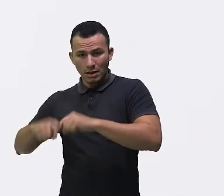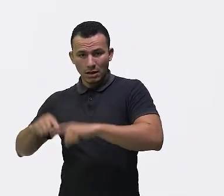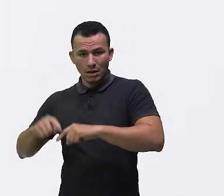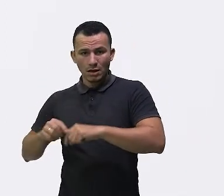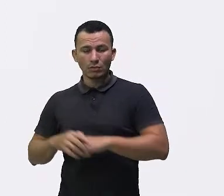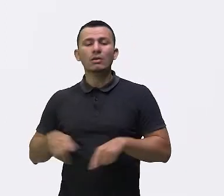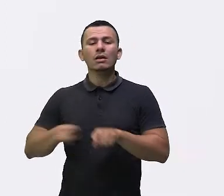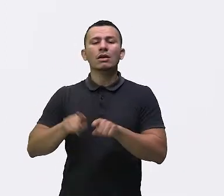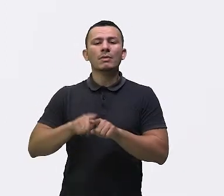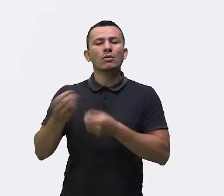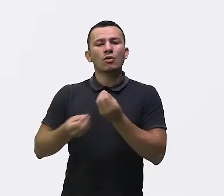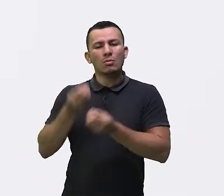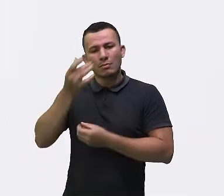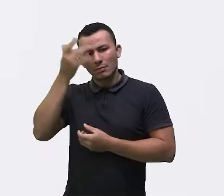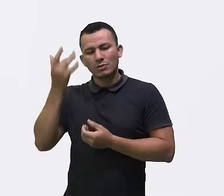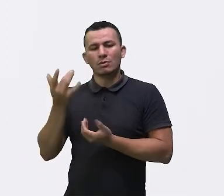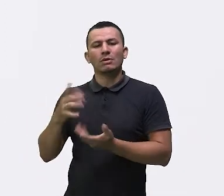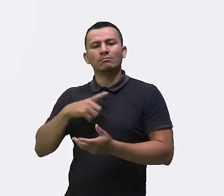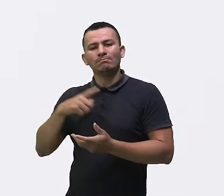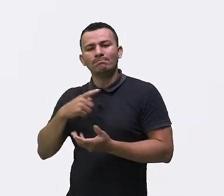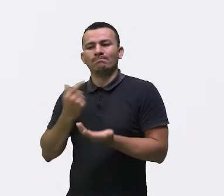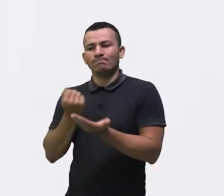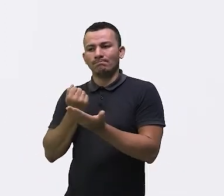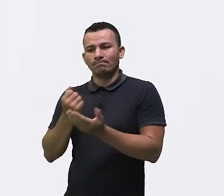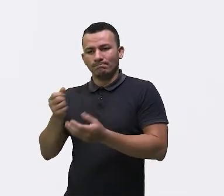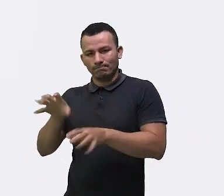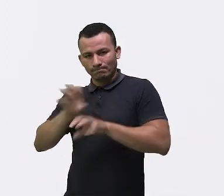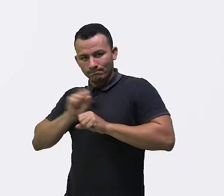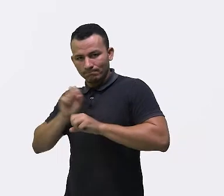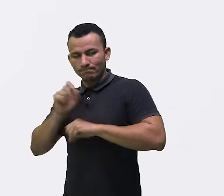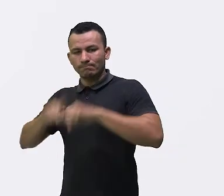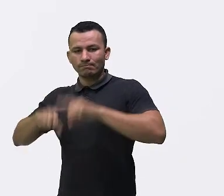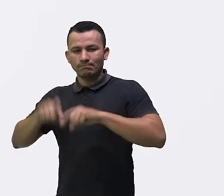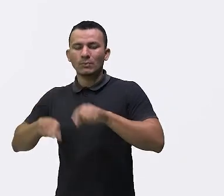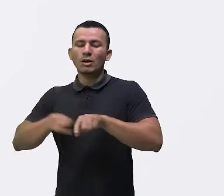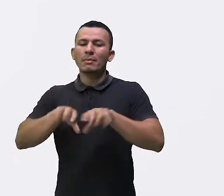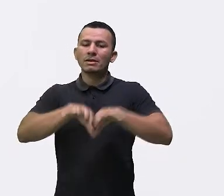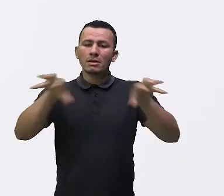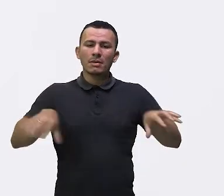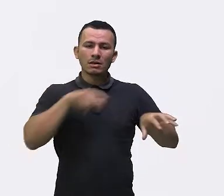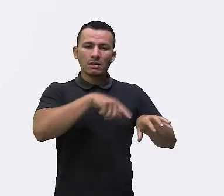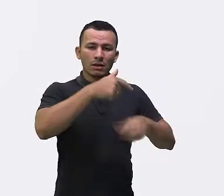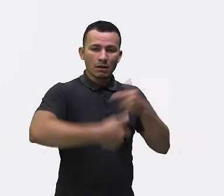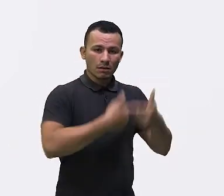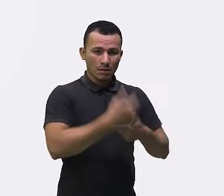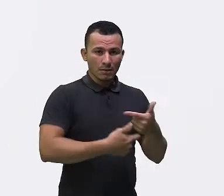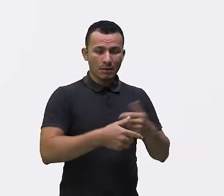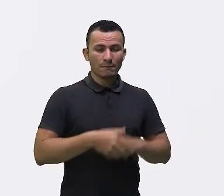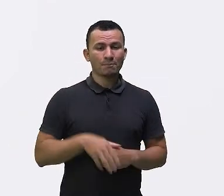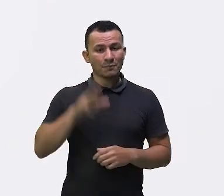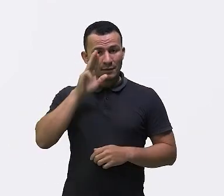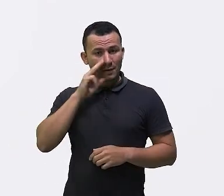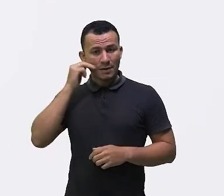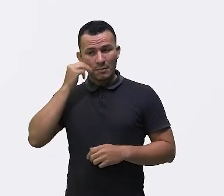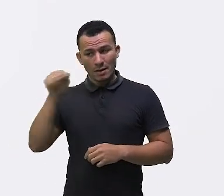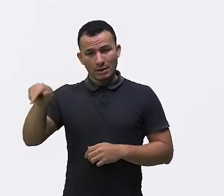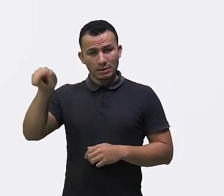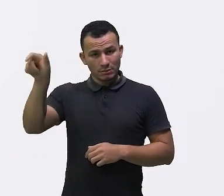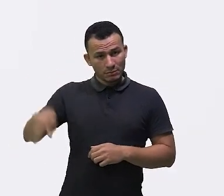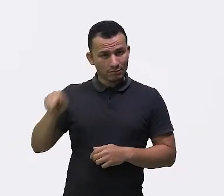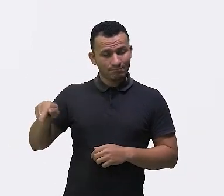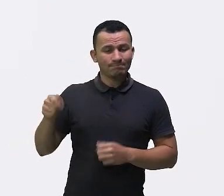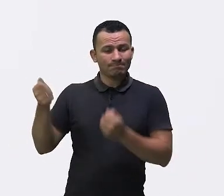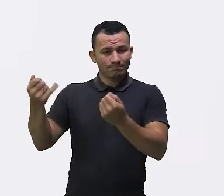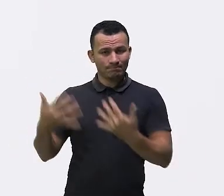a apropriação dessa distribuição e do trabalho. Para Karl Marx, as relações de